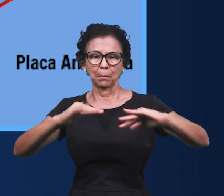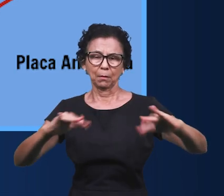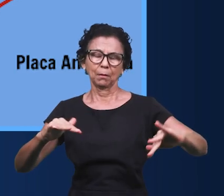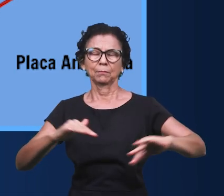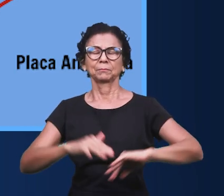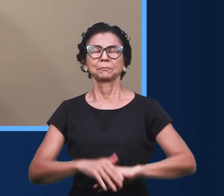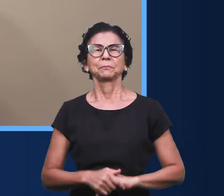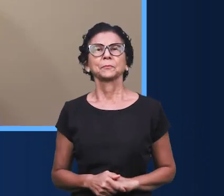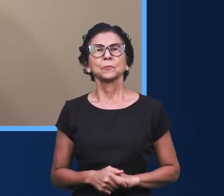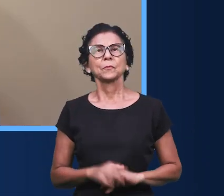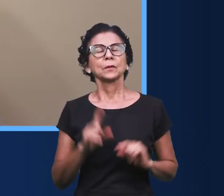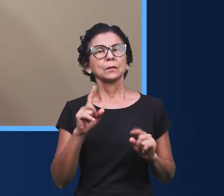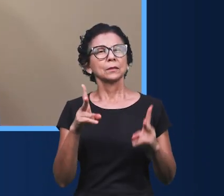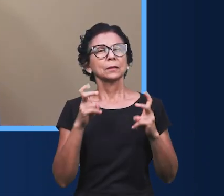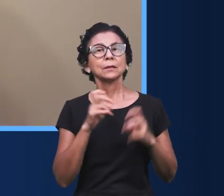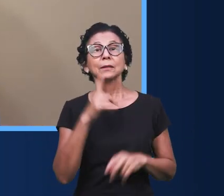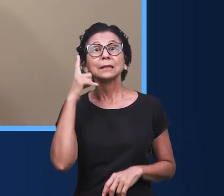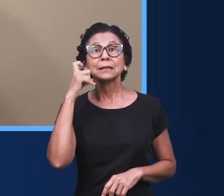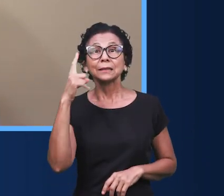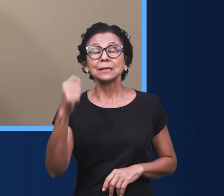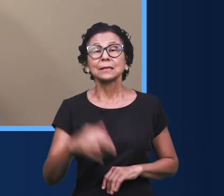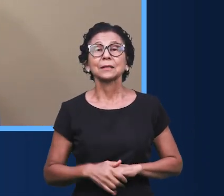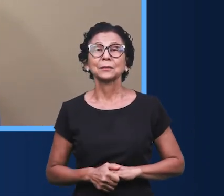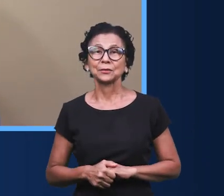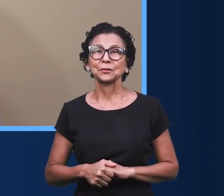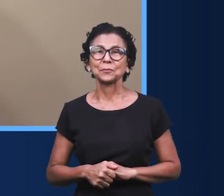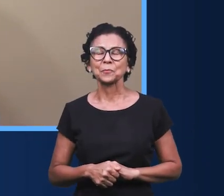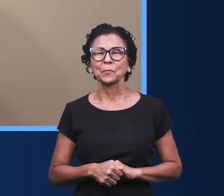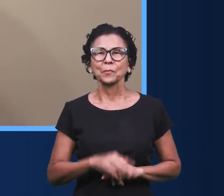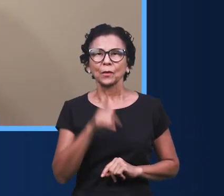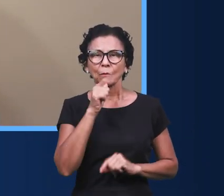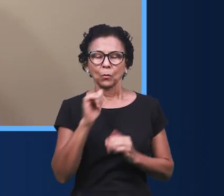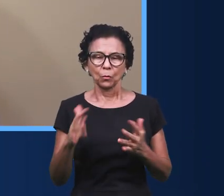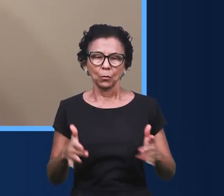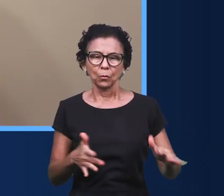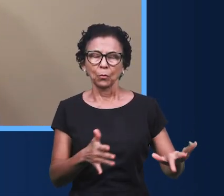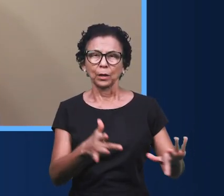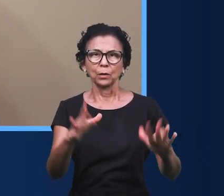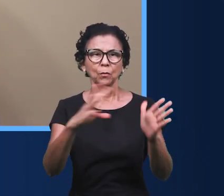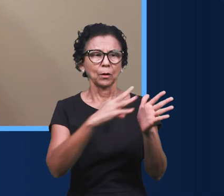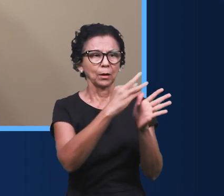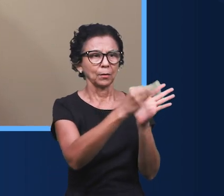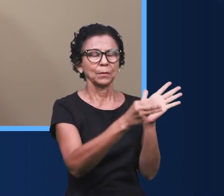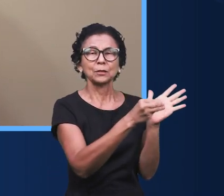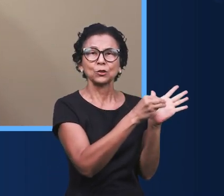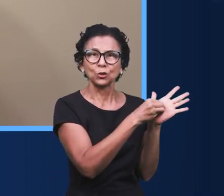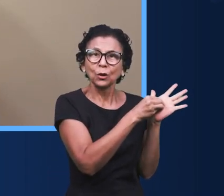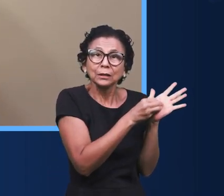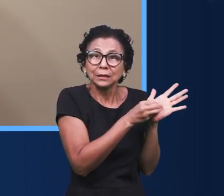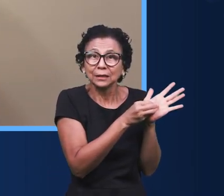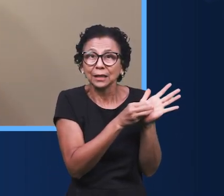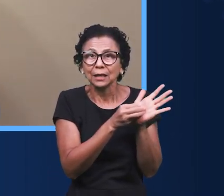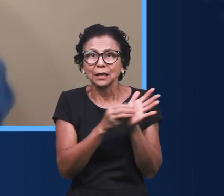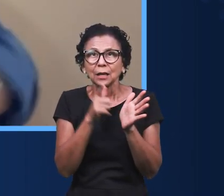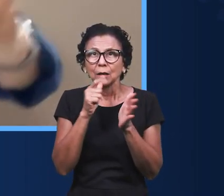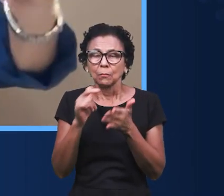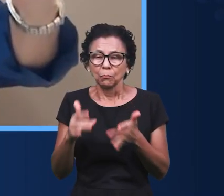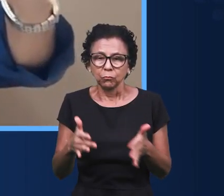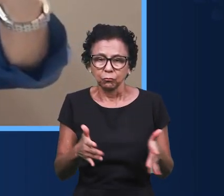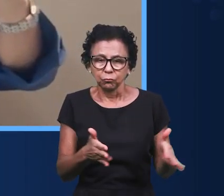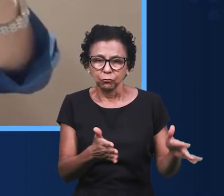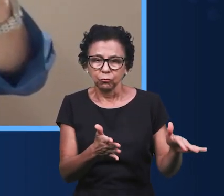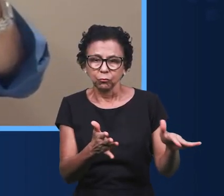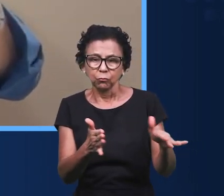podemos observar. O rio Amazonas, ele corria para o Pacífico, corria lá para o Chile. Aí o que ocorreu?